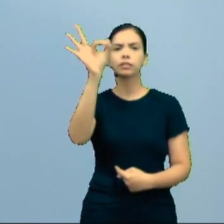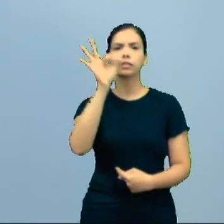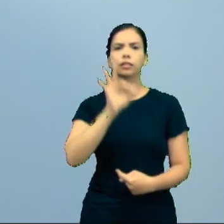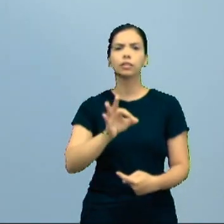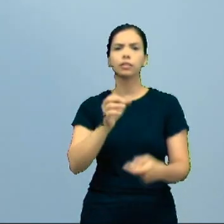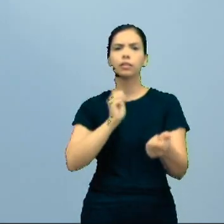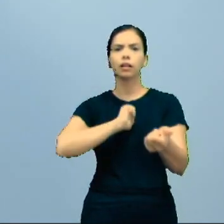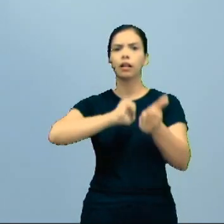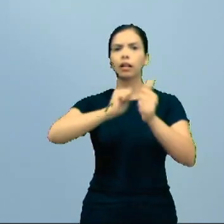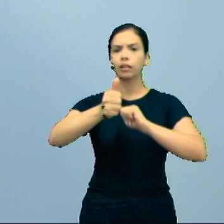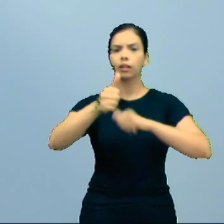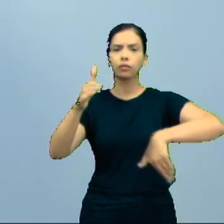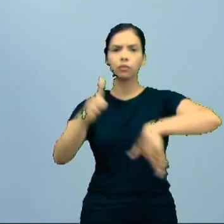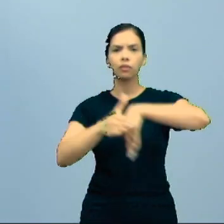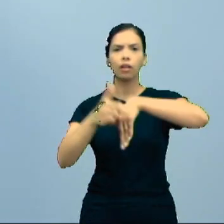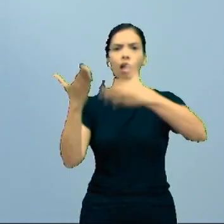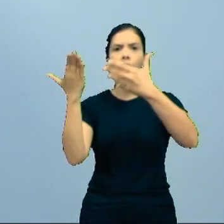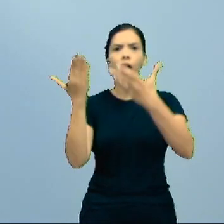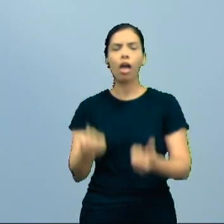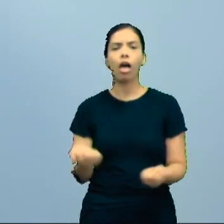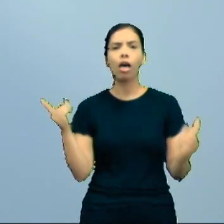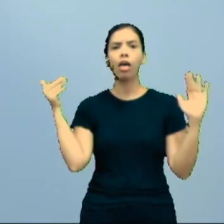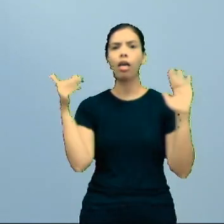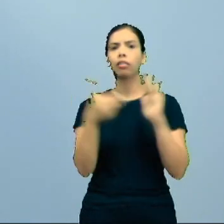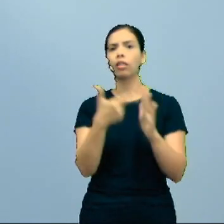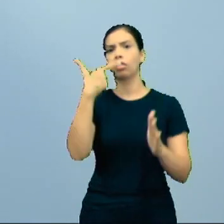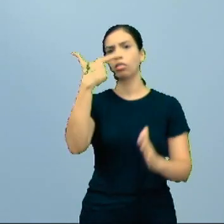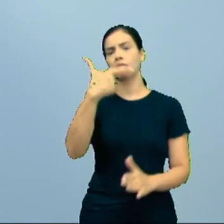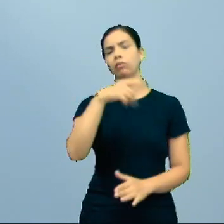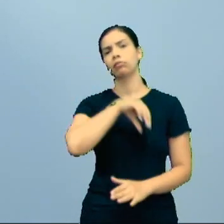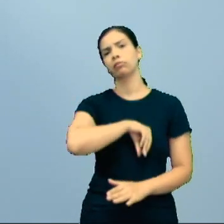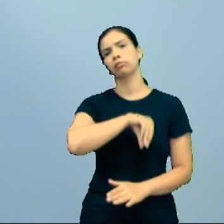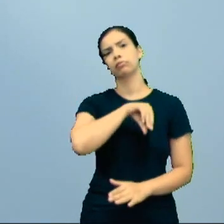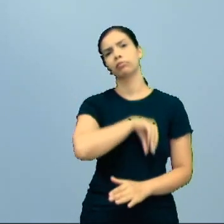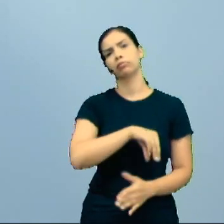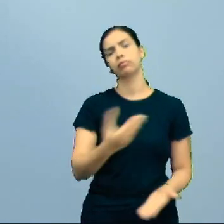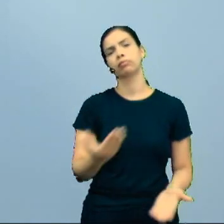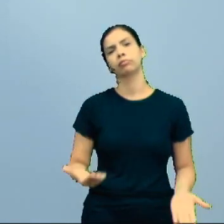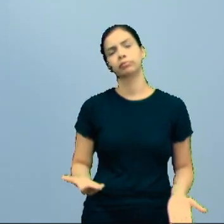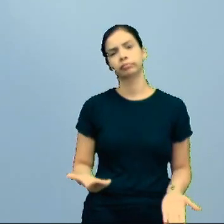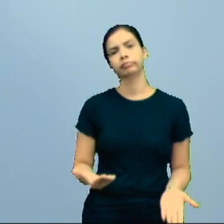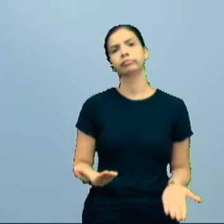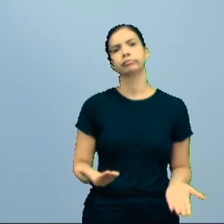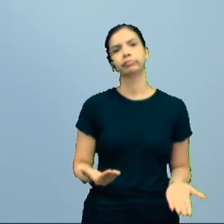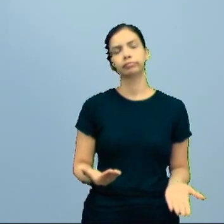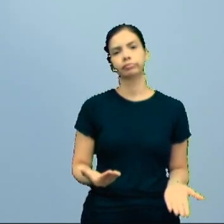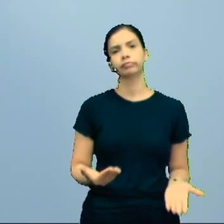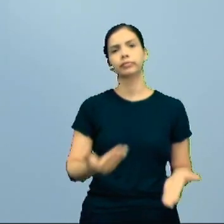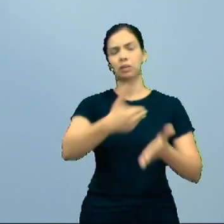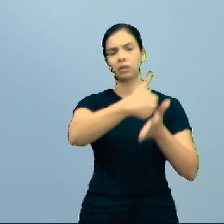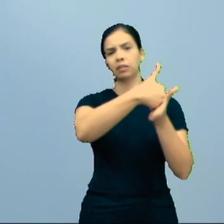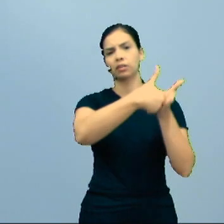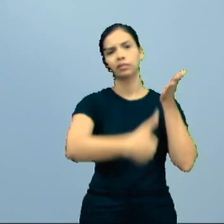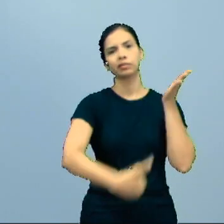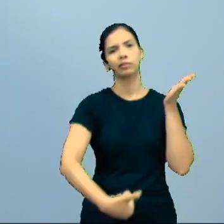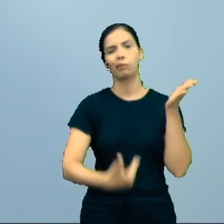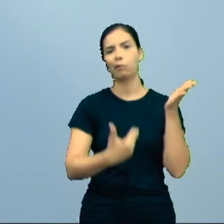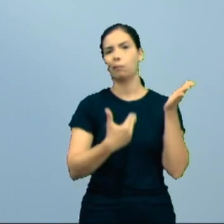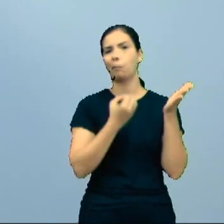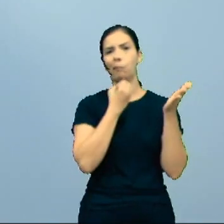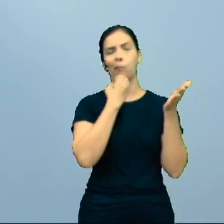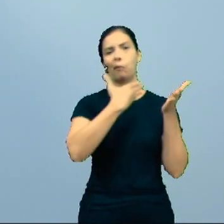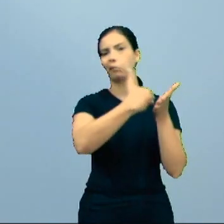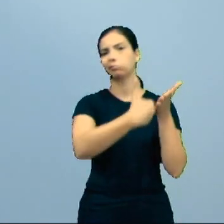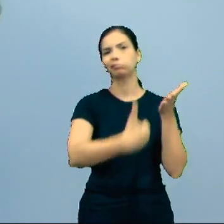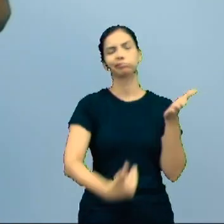profissionais de futebol recebem até 2 salários mínimos. Fora as condições contratuais que também não são as melhores.